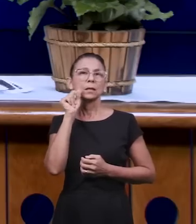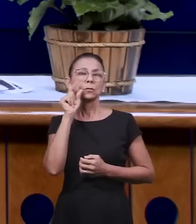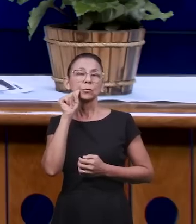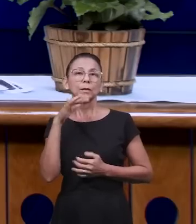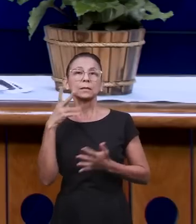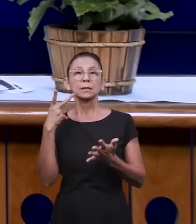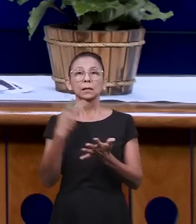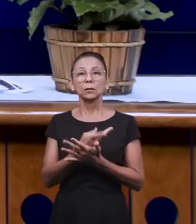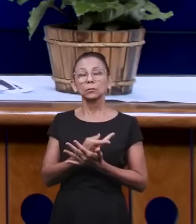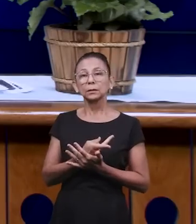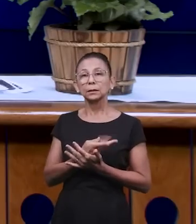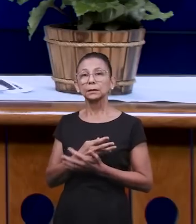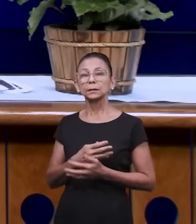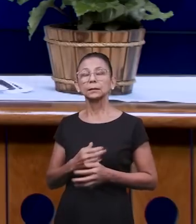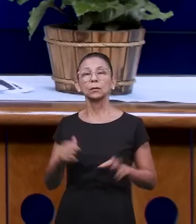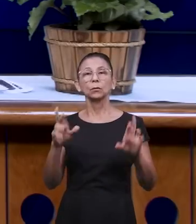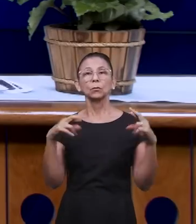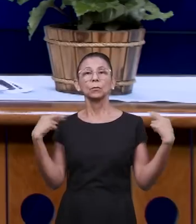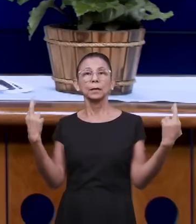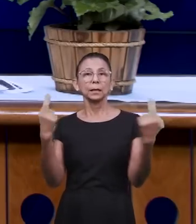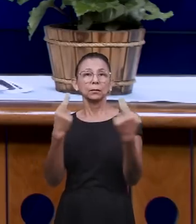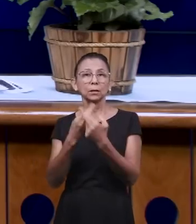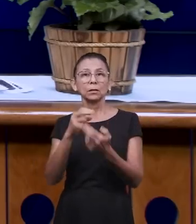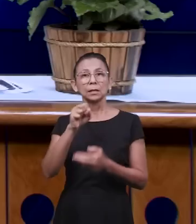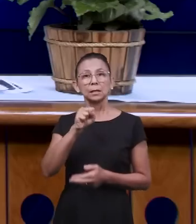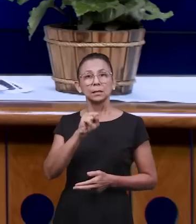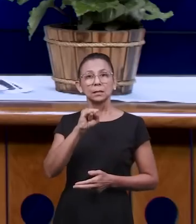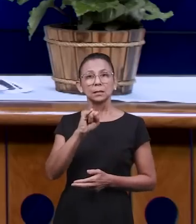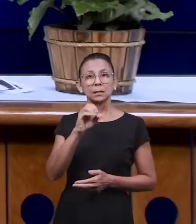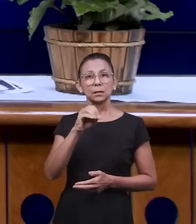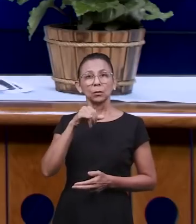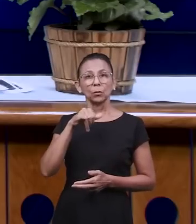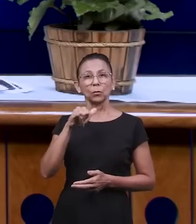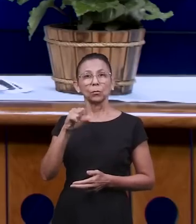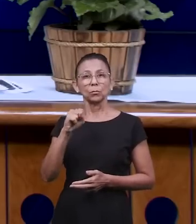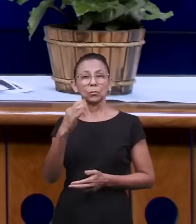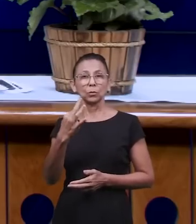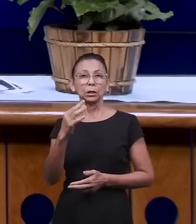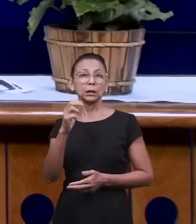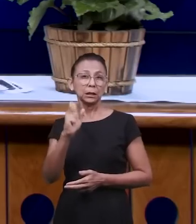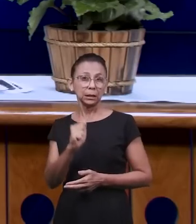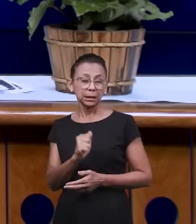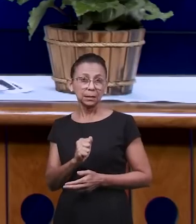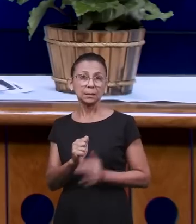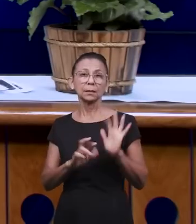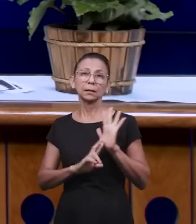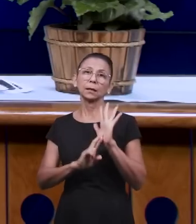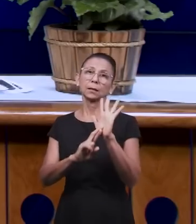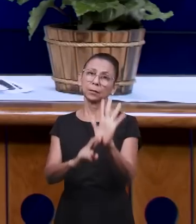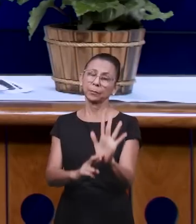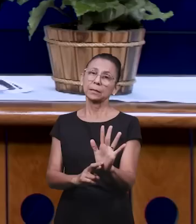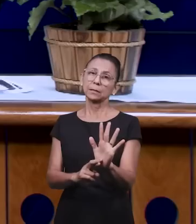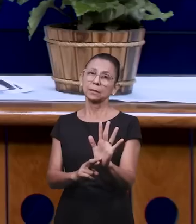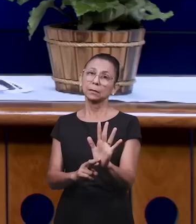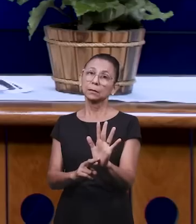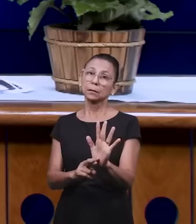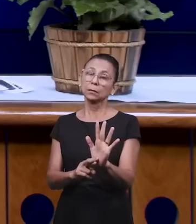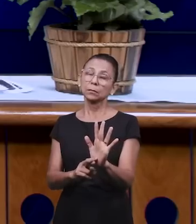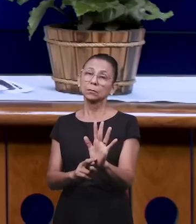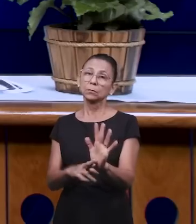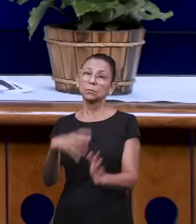testamento. Enquanto o Novo Testamento está de pé, que vai durar desde o sacrifício do Senhor Jesus até o